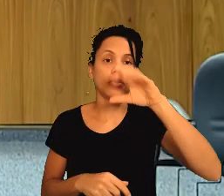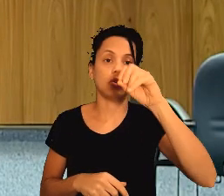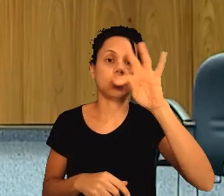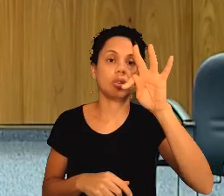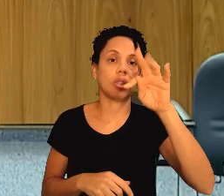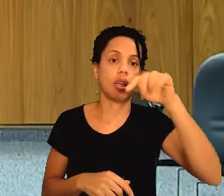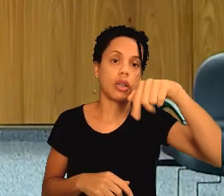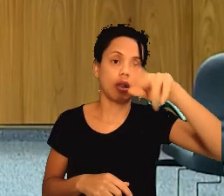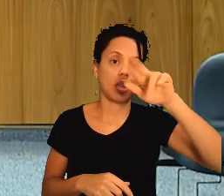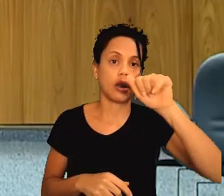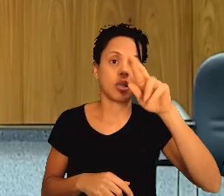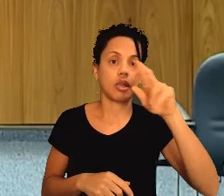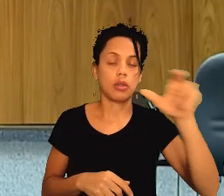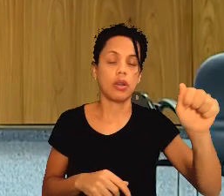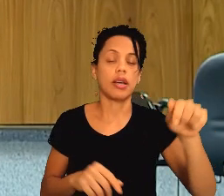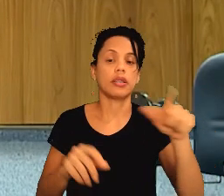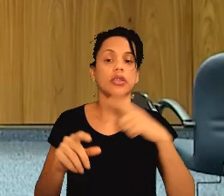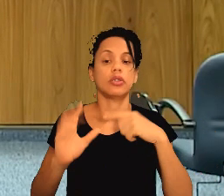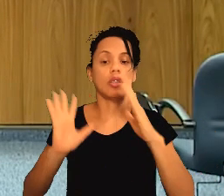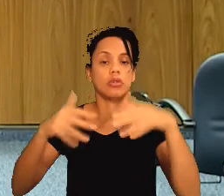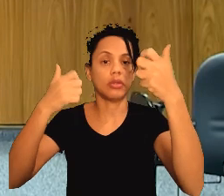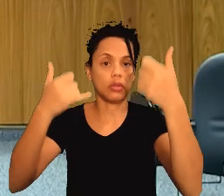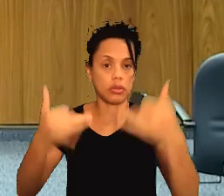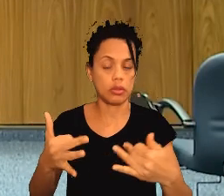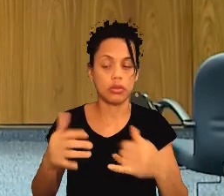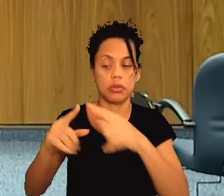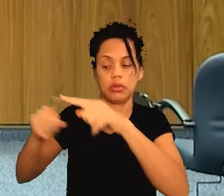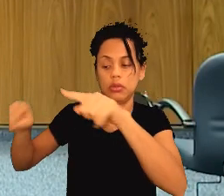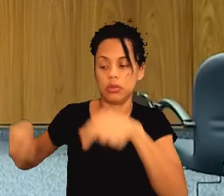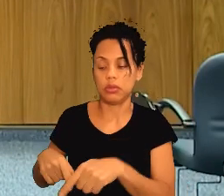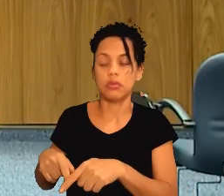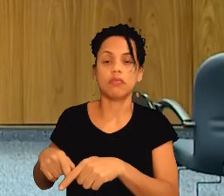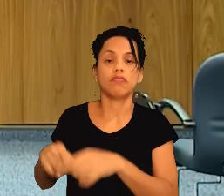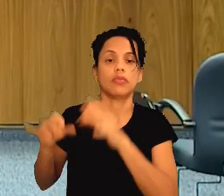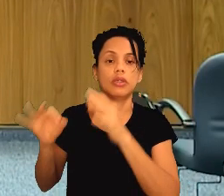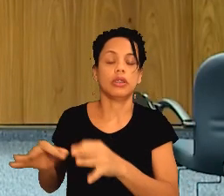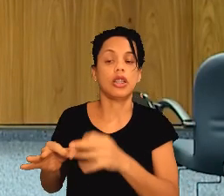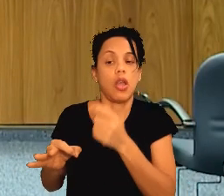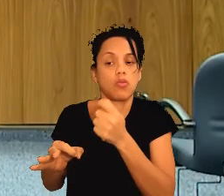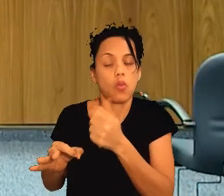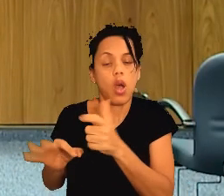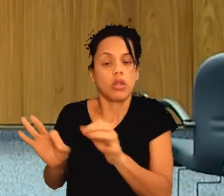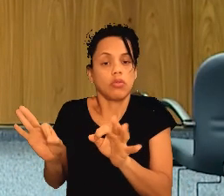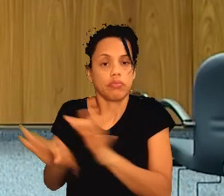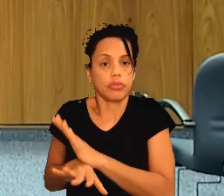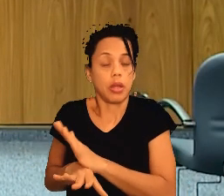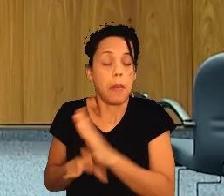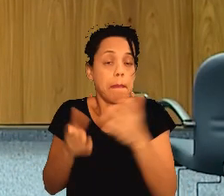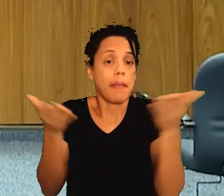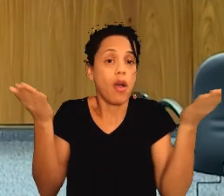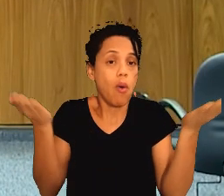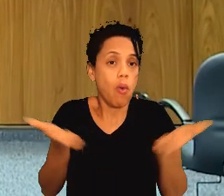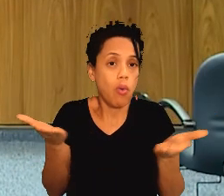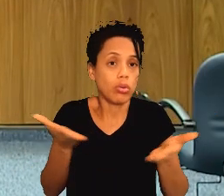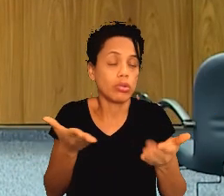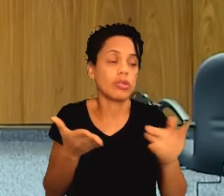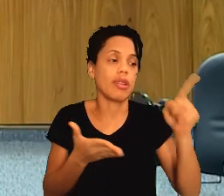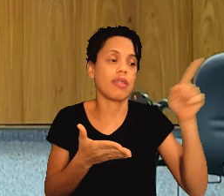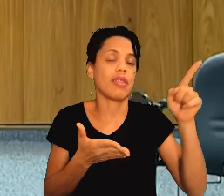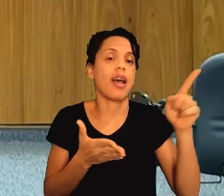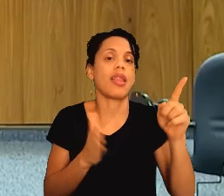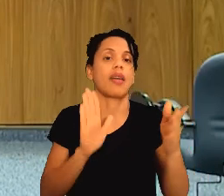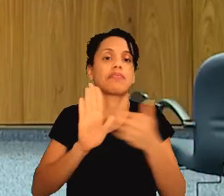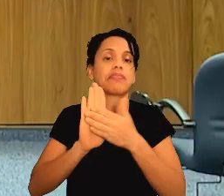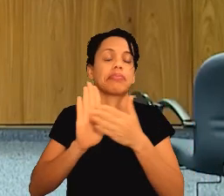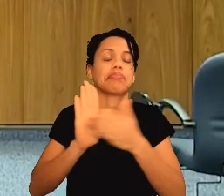também que está sob júdice hoje, né, que já teve o seu processo de demarcação quase completado, mas hoje está sendo